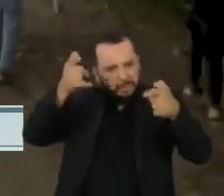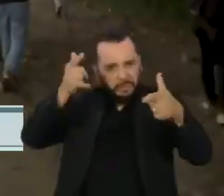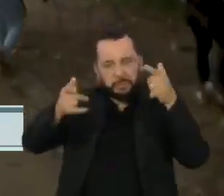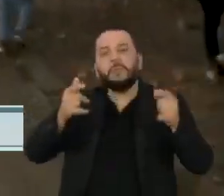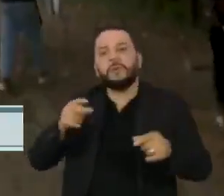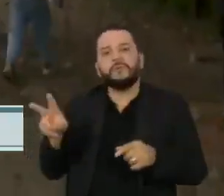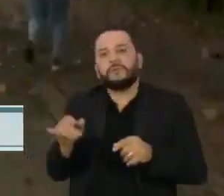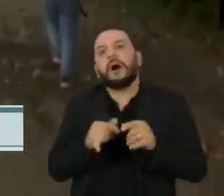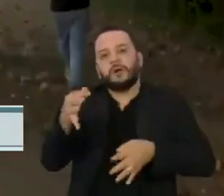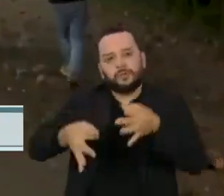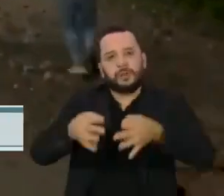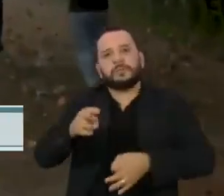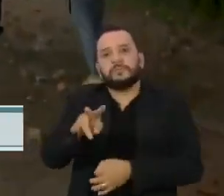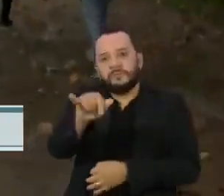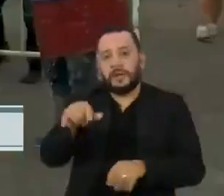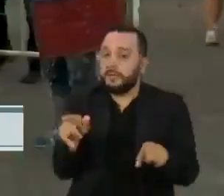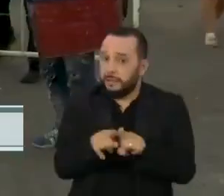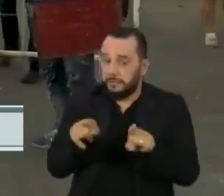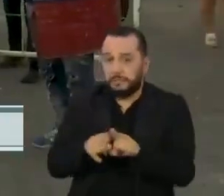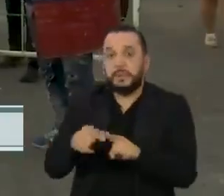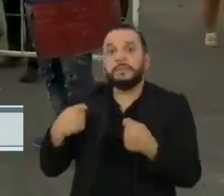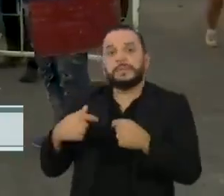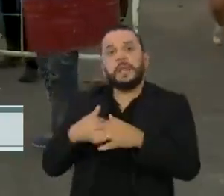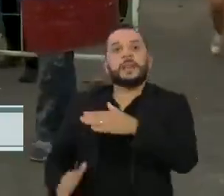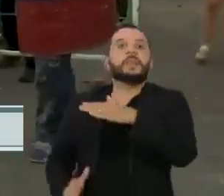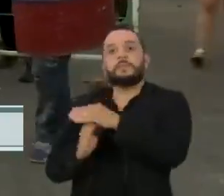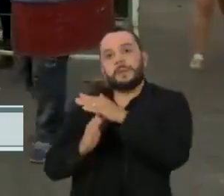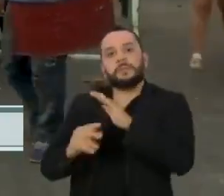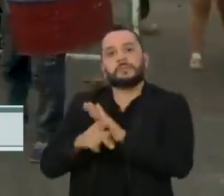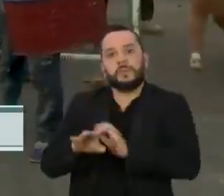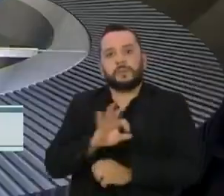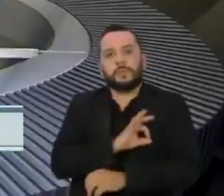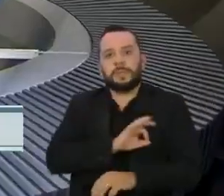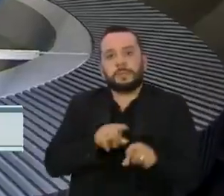estabelecer limites Claros entre a atuação da polícia e das Forças Armadas